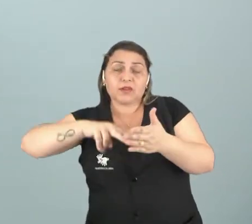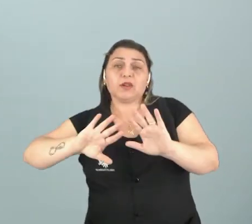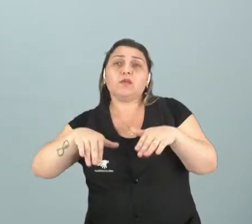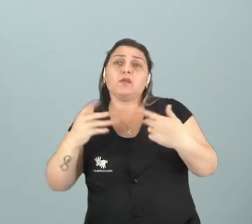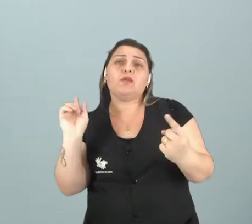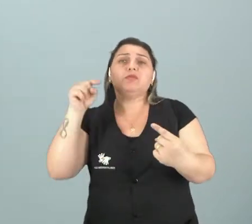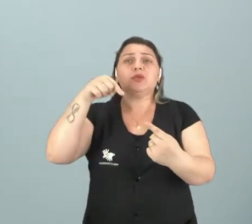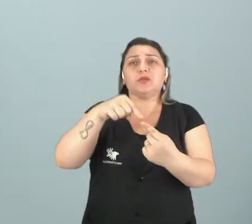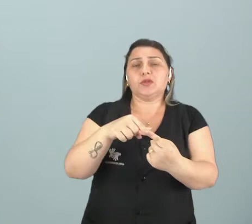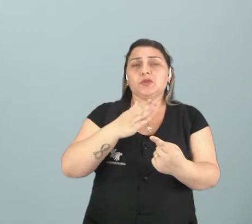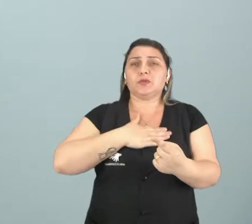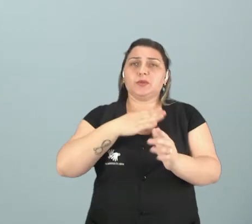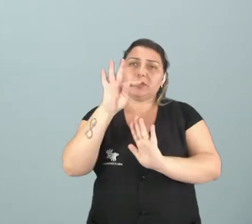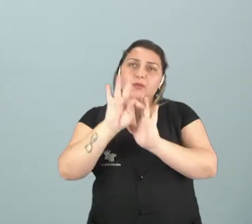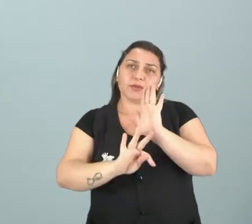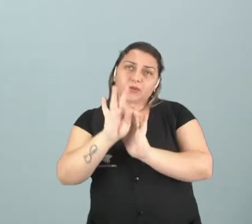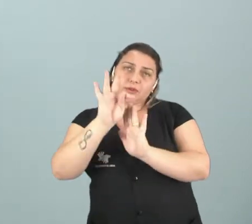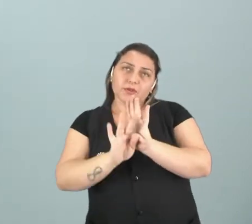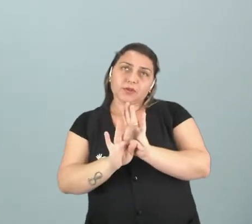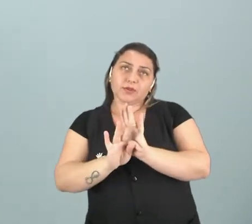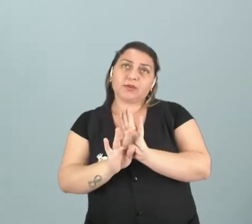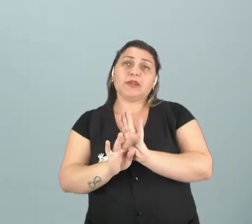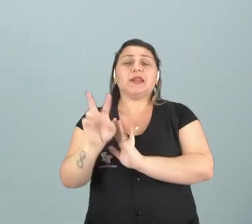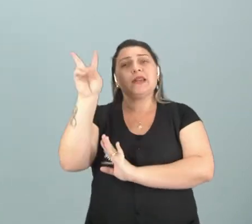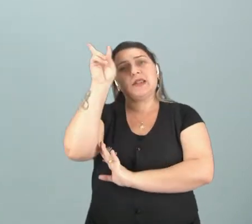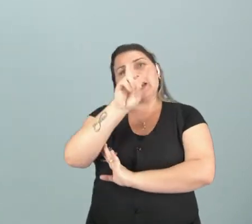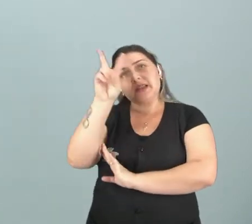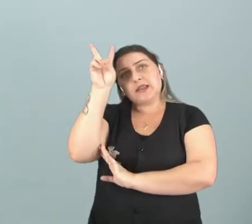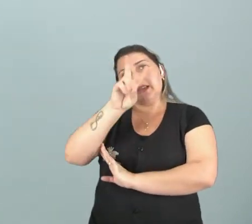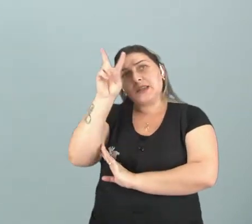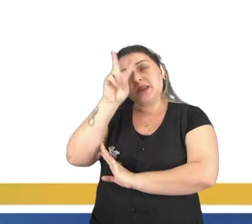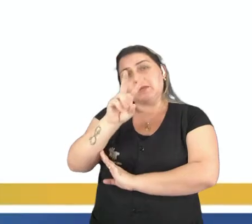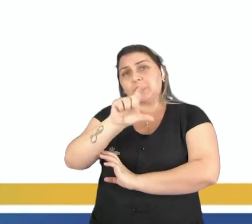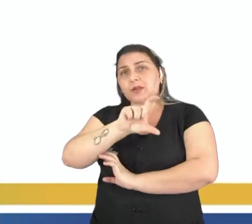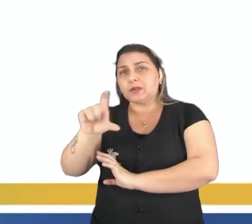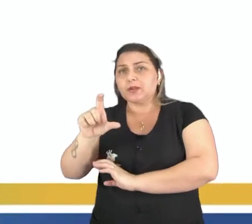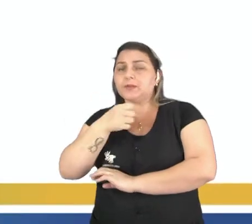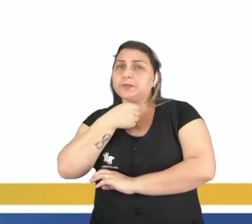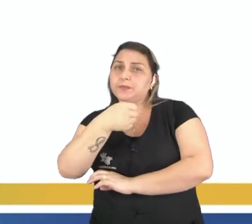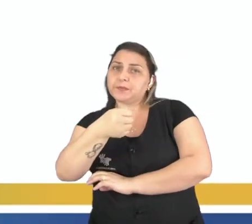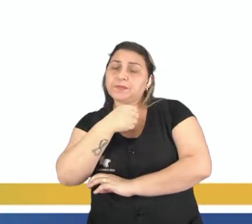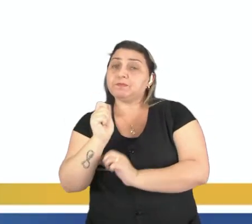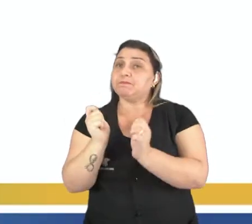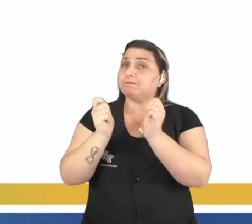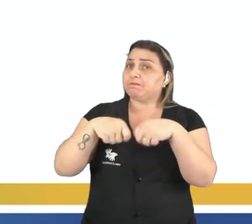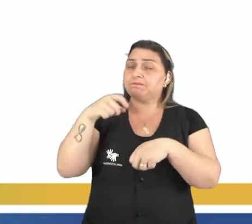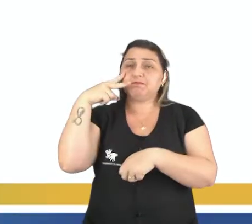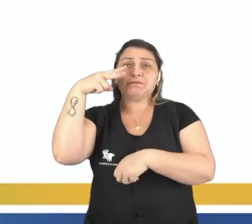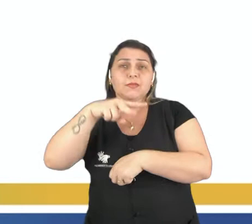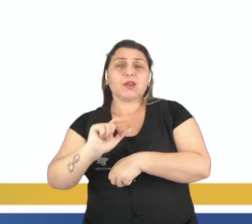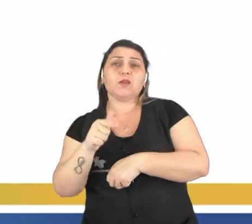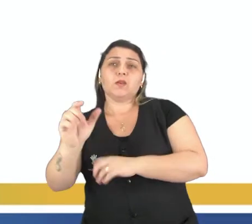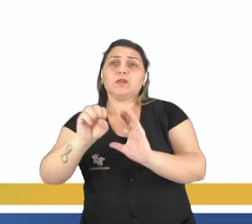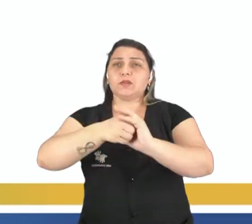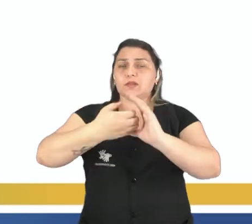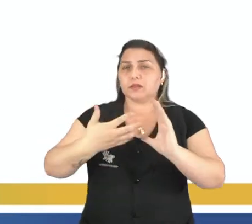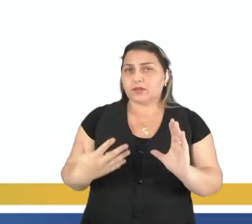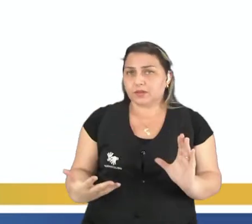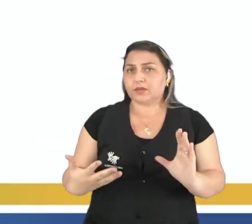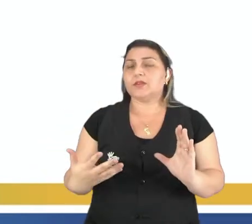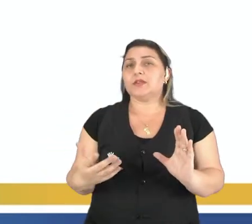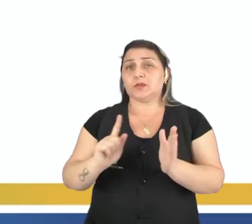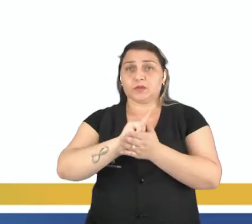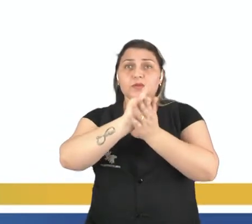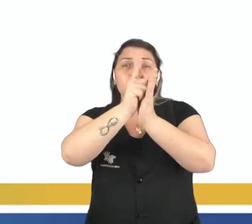é a finalidade do meu texto. Vale lembrar que nesse trecho de reportagem é possível observar outras características